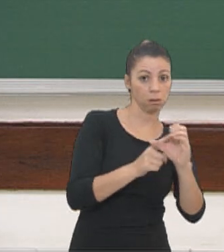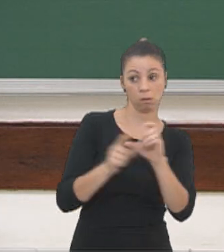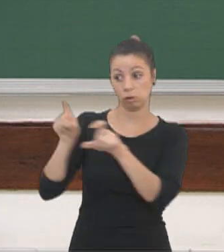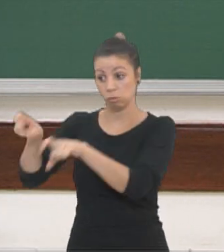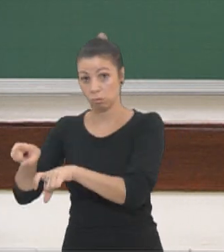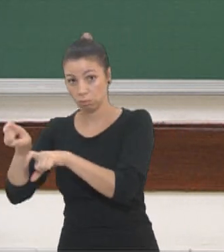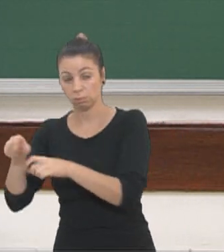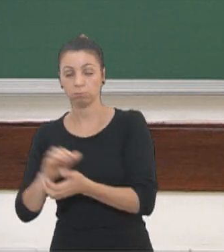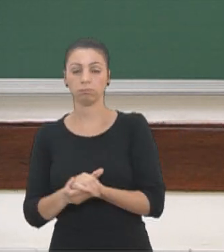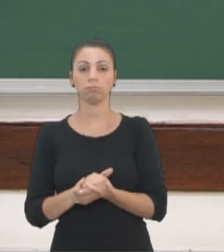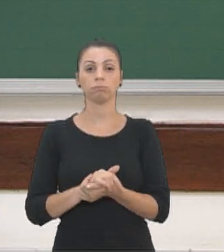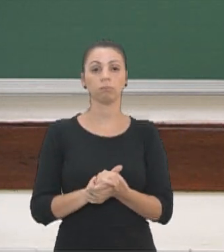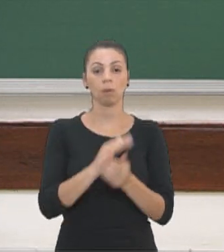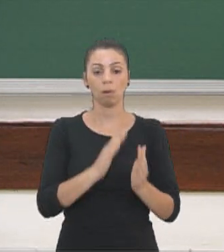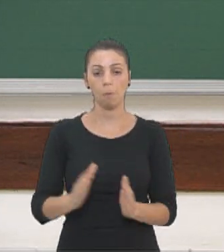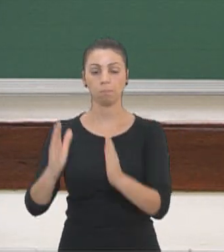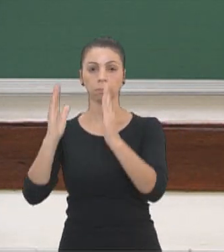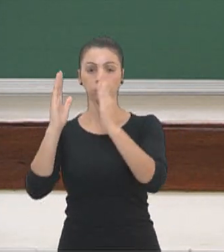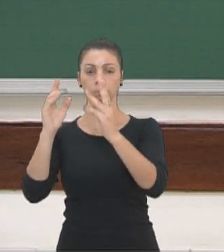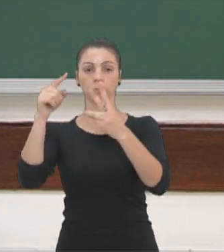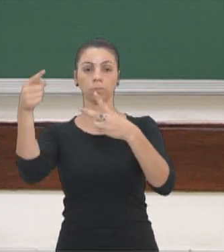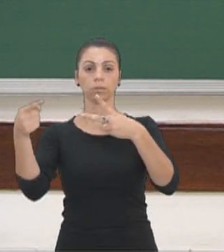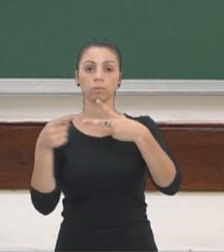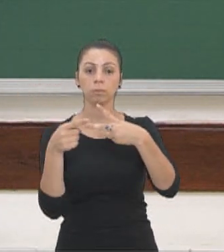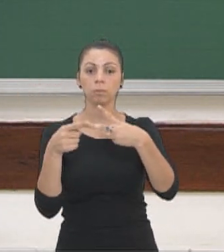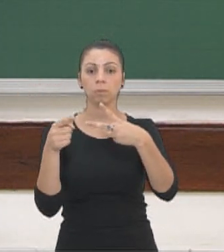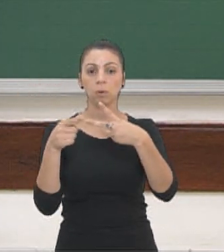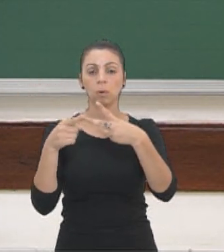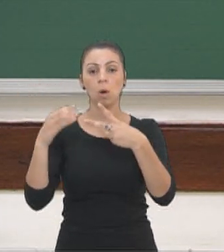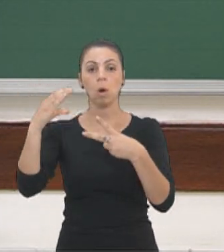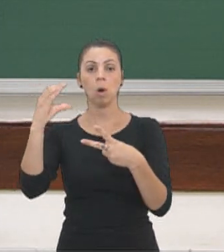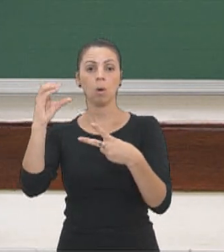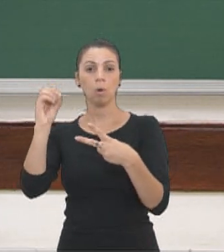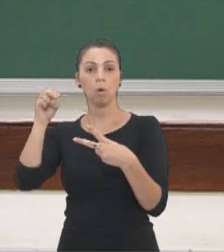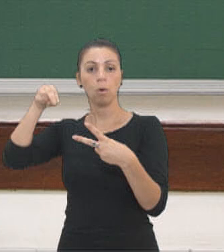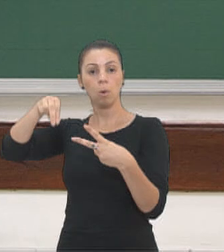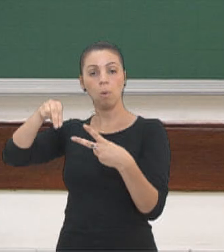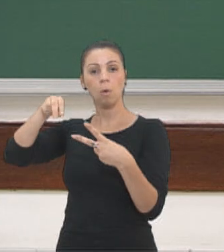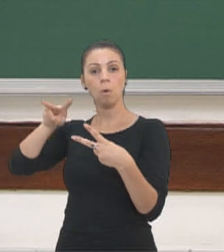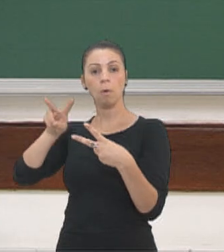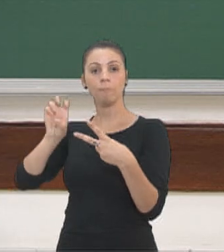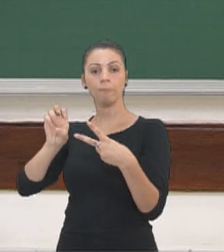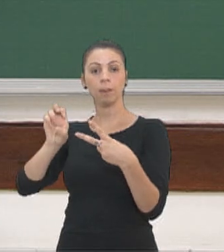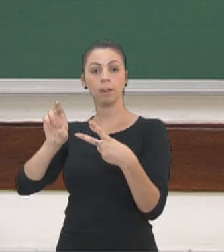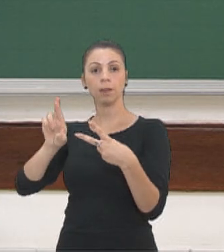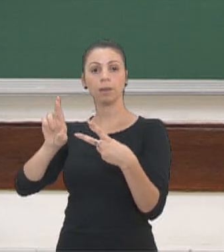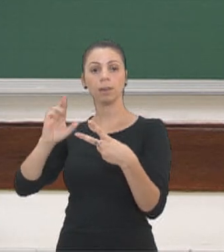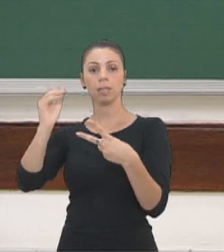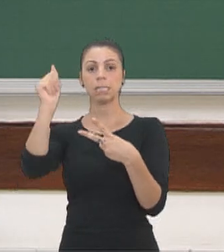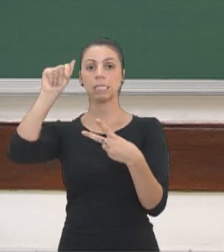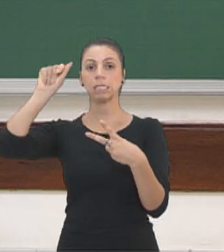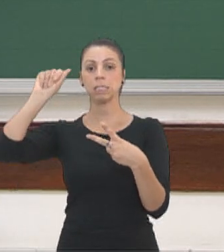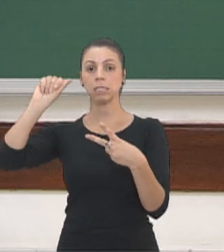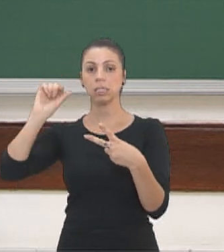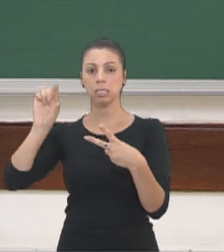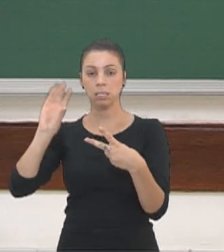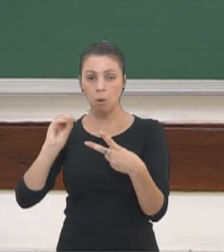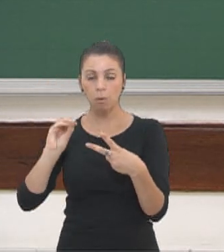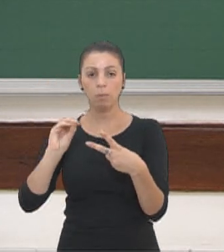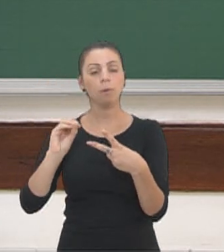Outra fase da Revolução, a segunda, chamada de Convenção. Nesta Convenção, nós